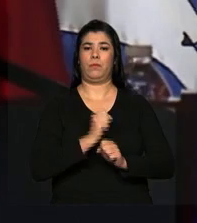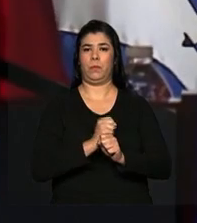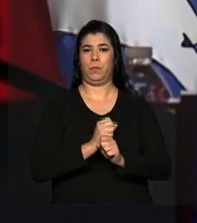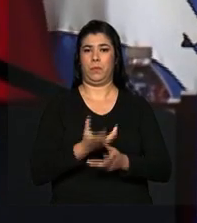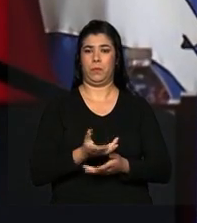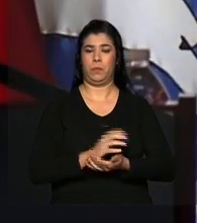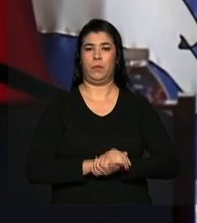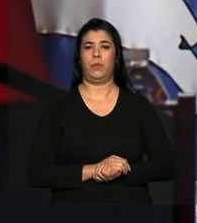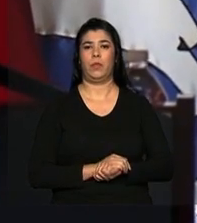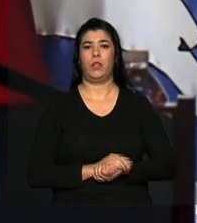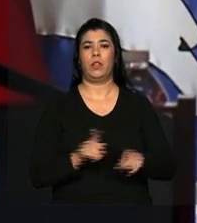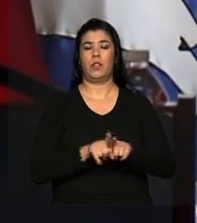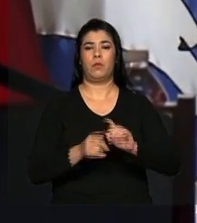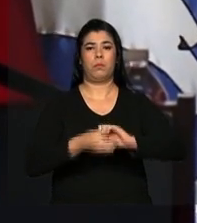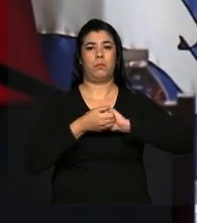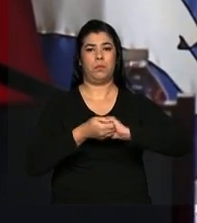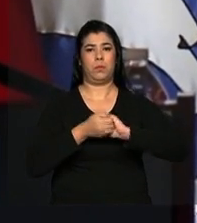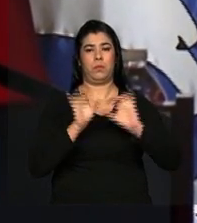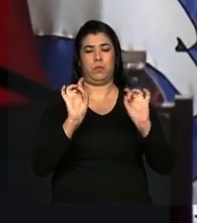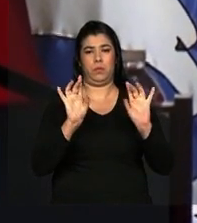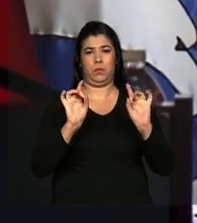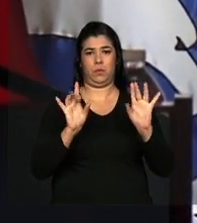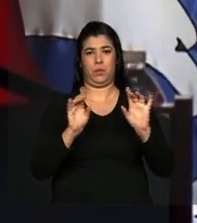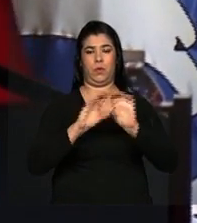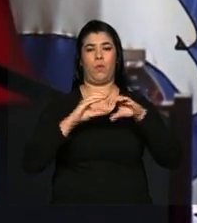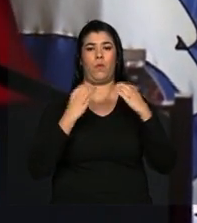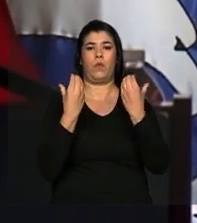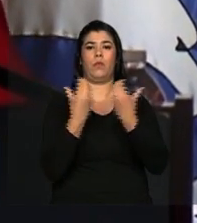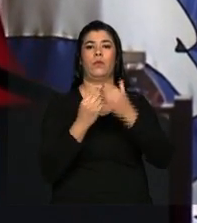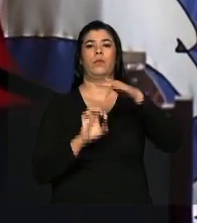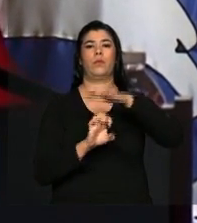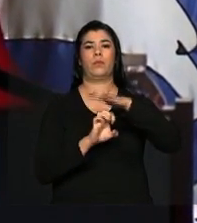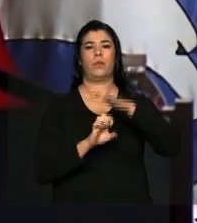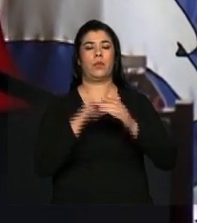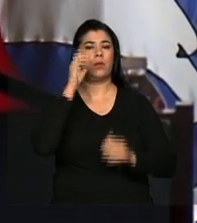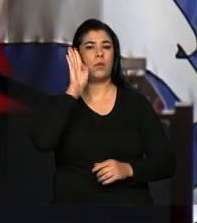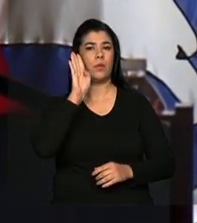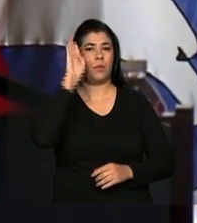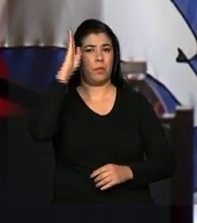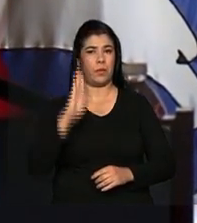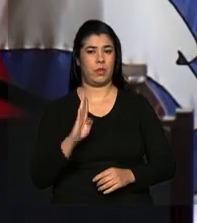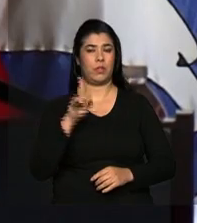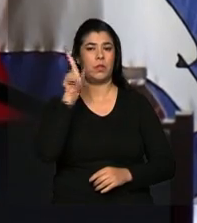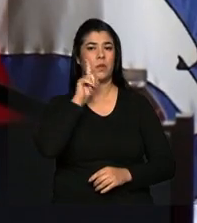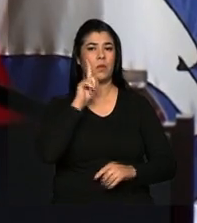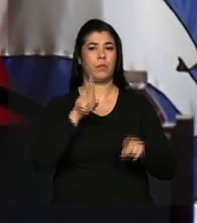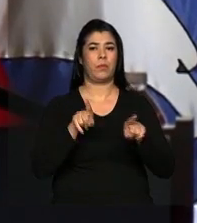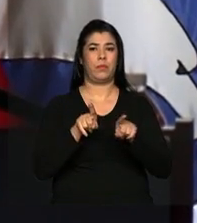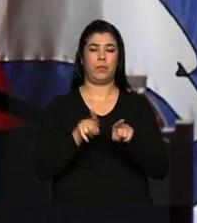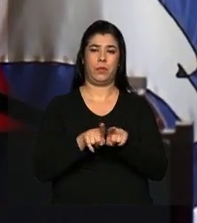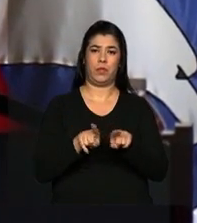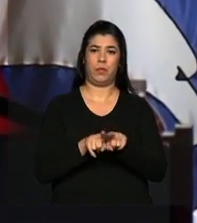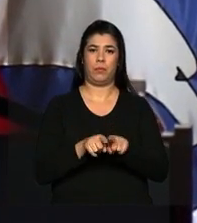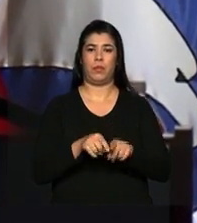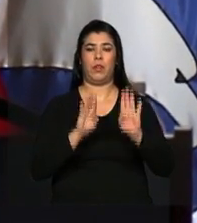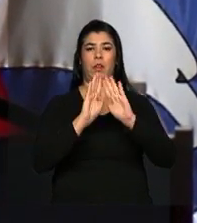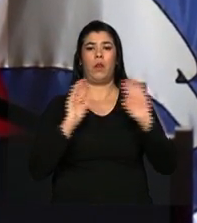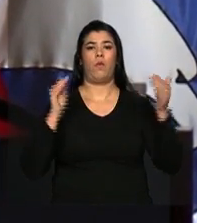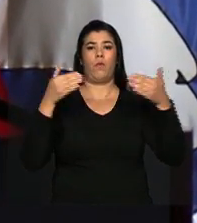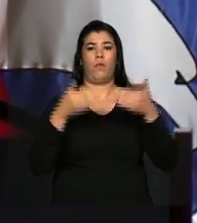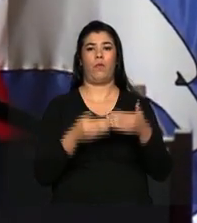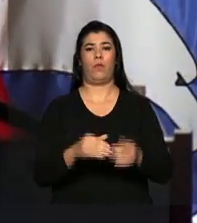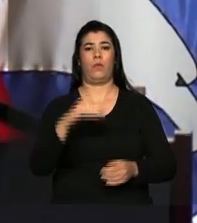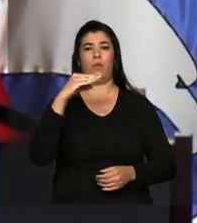ao Conselho Empresarial Brasil-Estados Unidos e ao Fórum de CEOs. A nona reunião